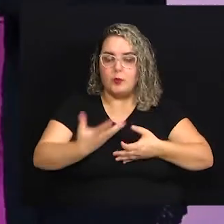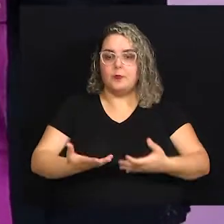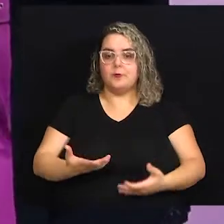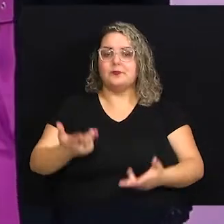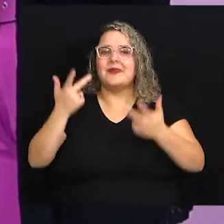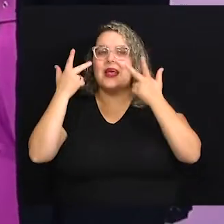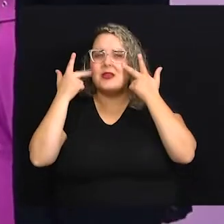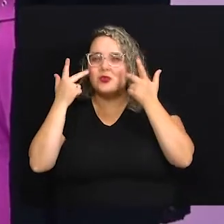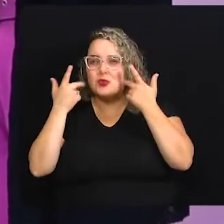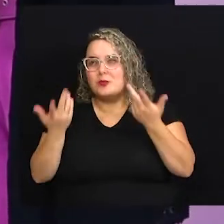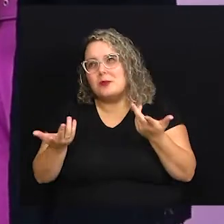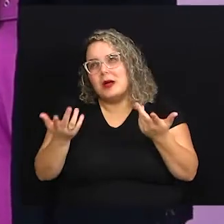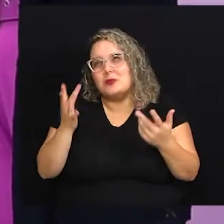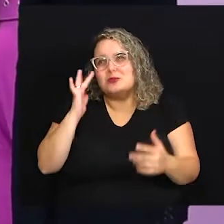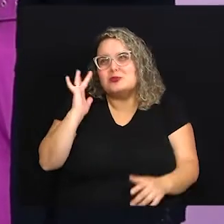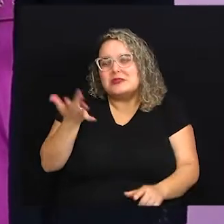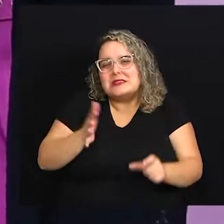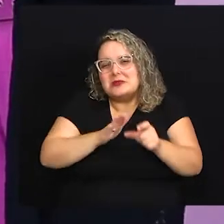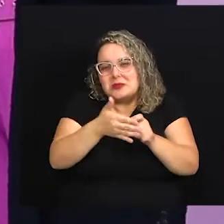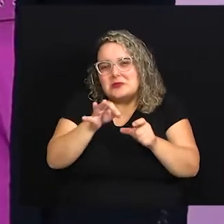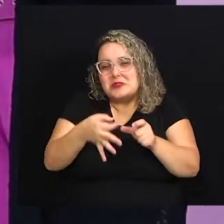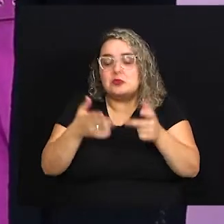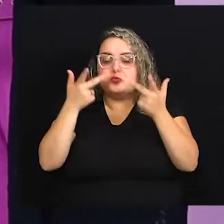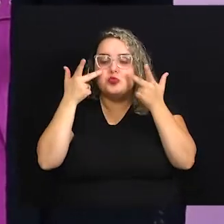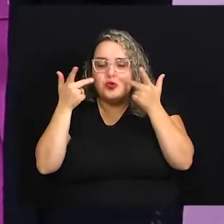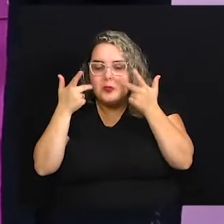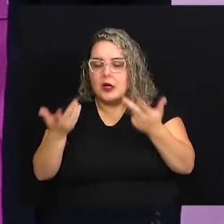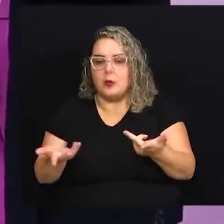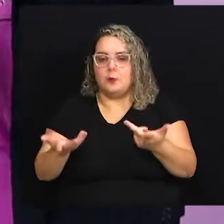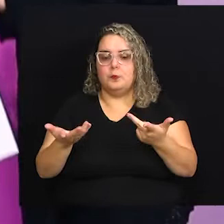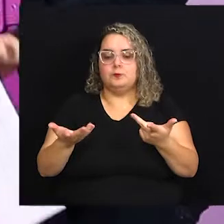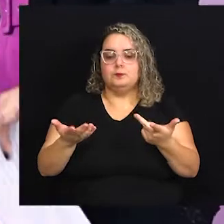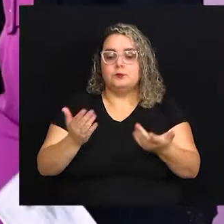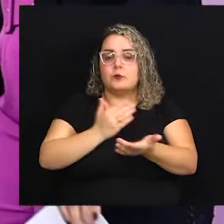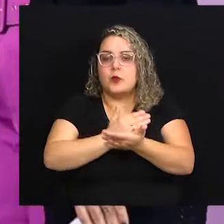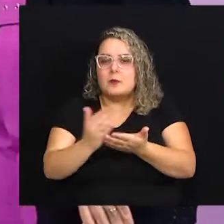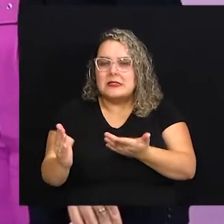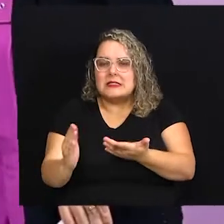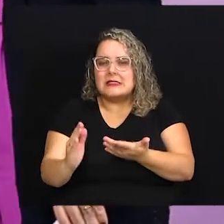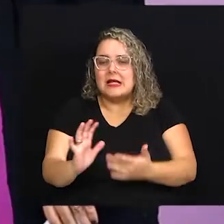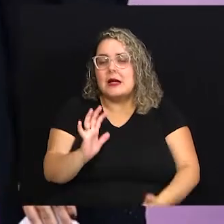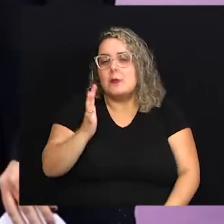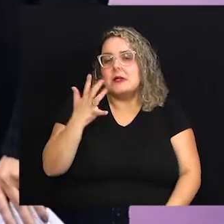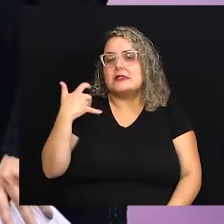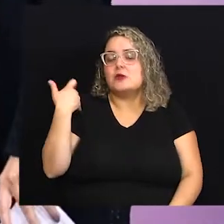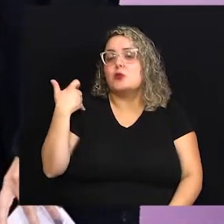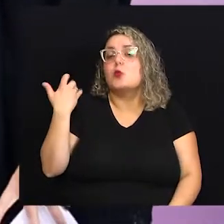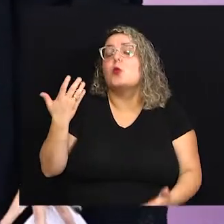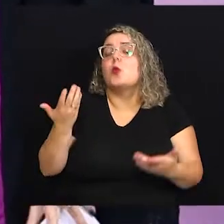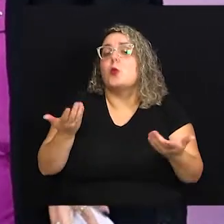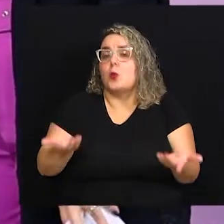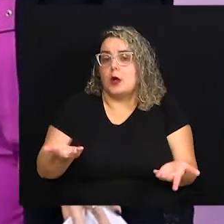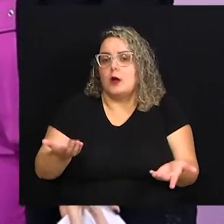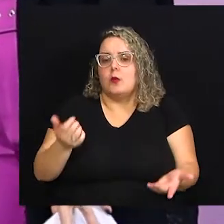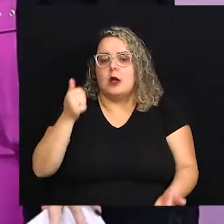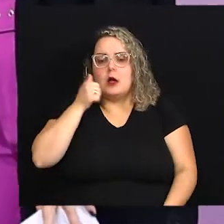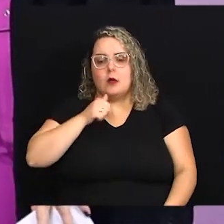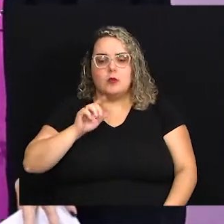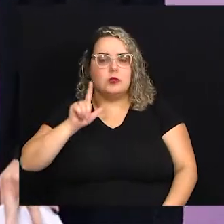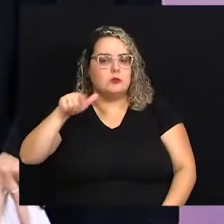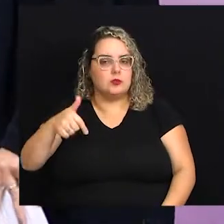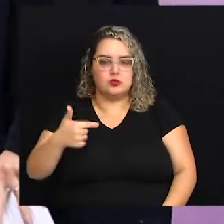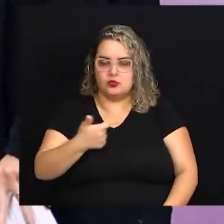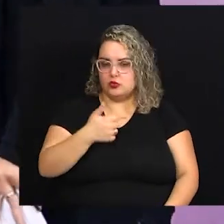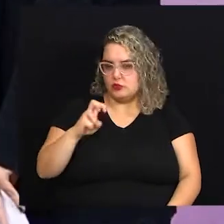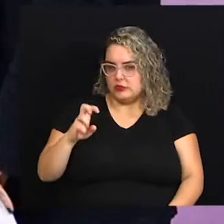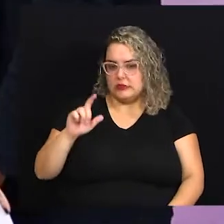policístico, é normal, não sei se é essa palavra certa, o normal, começar a aparecer com qual idade? A mulher